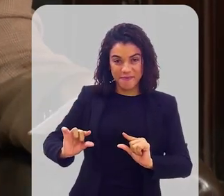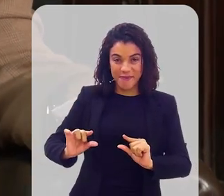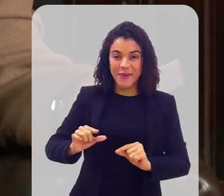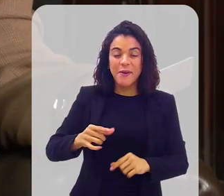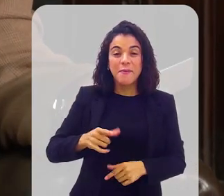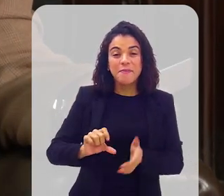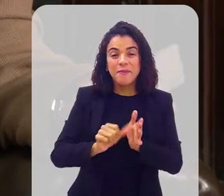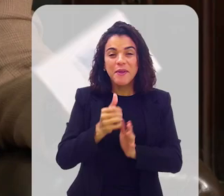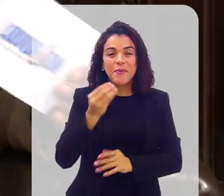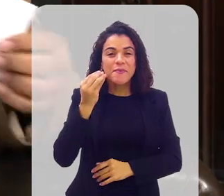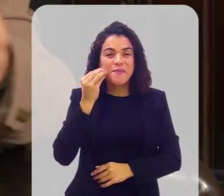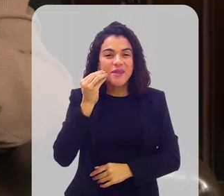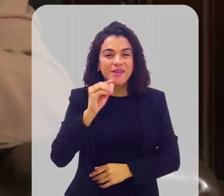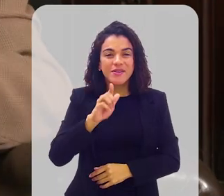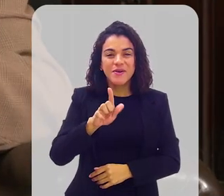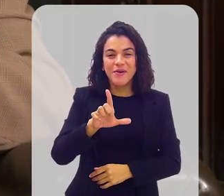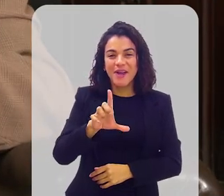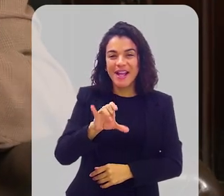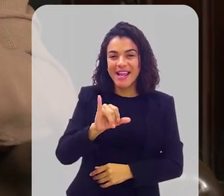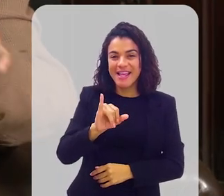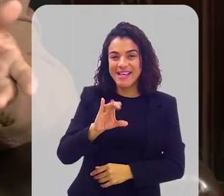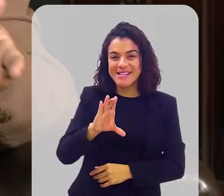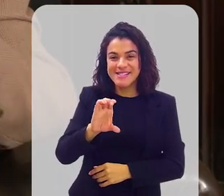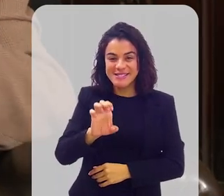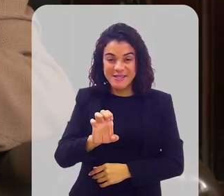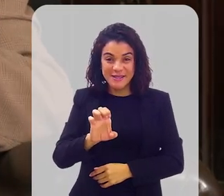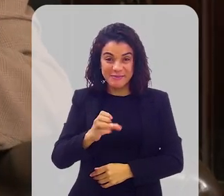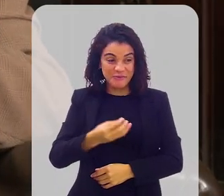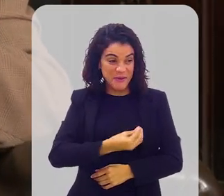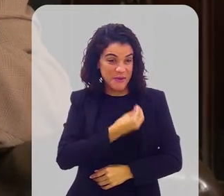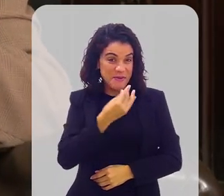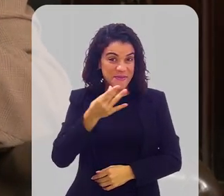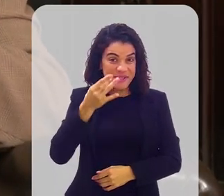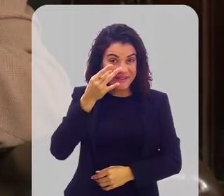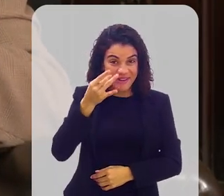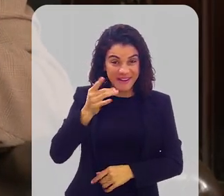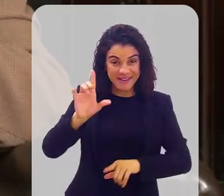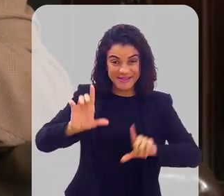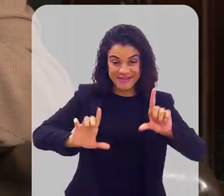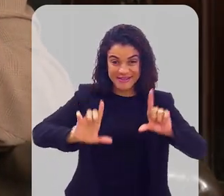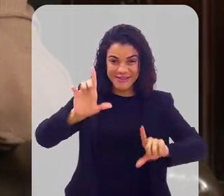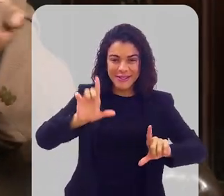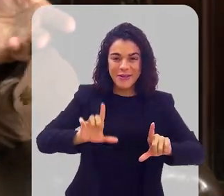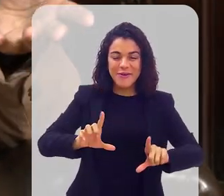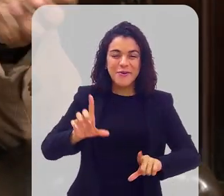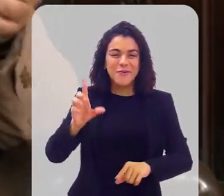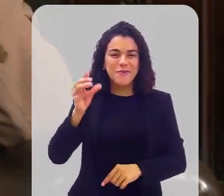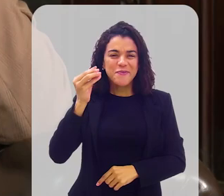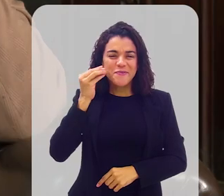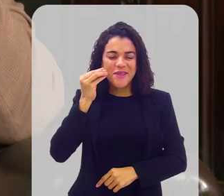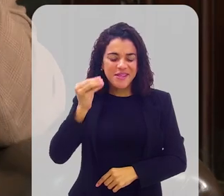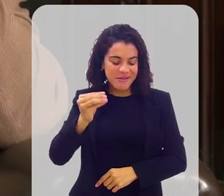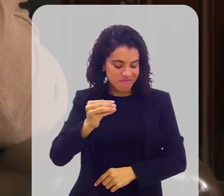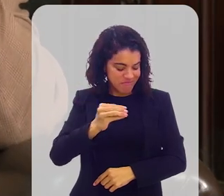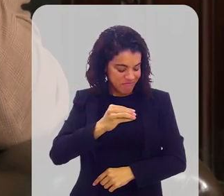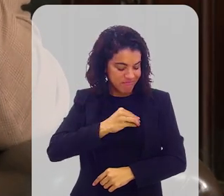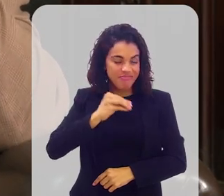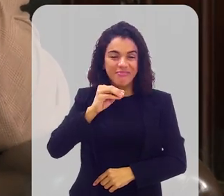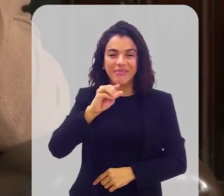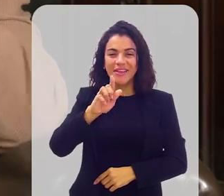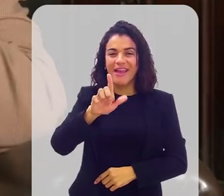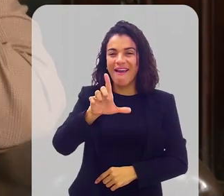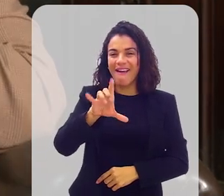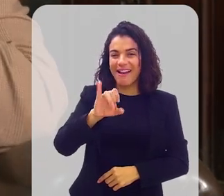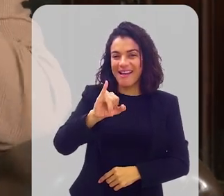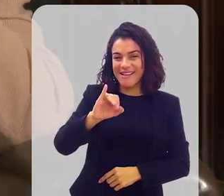Primeiro quero mandar um beijo, Gleice, muito obrigado pela sua presença no nosso programa. Um beijo grande em seu coração, Gleice